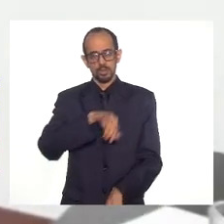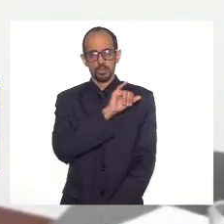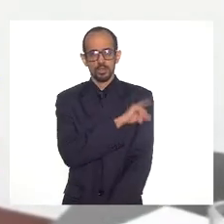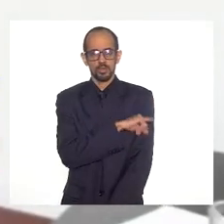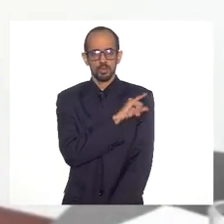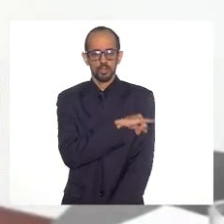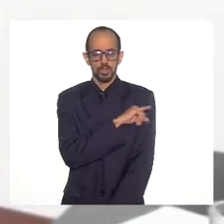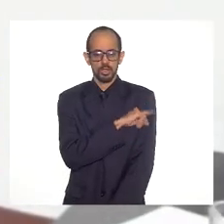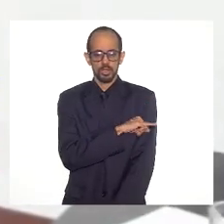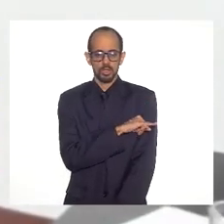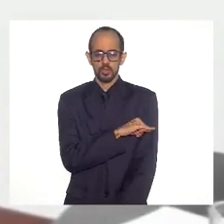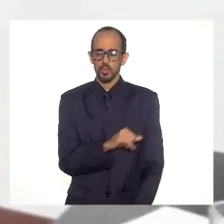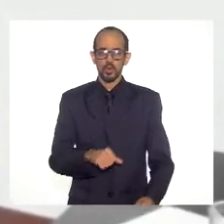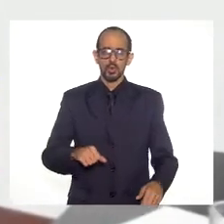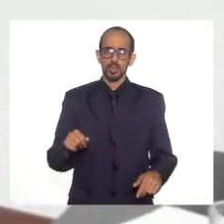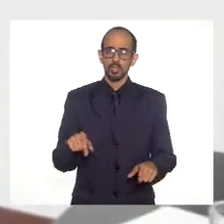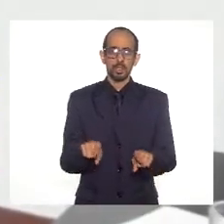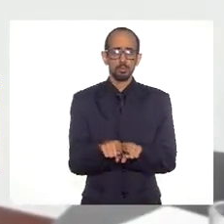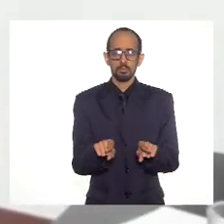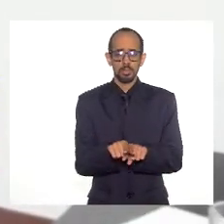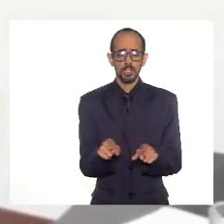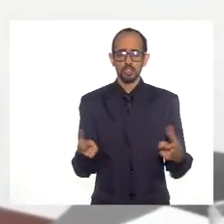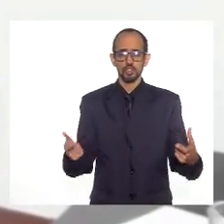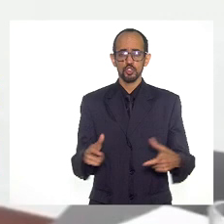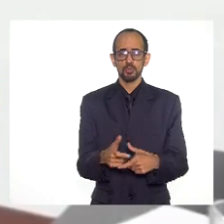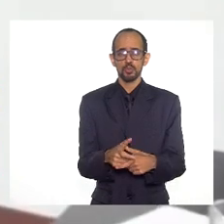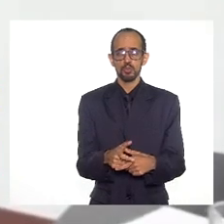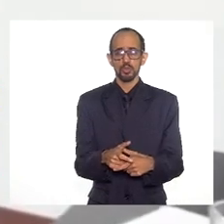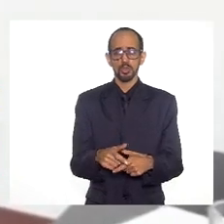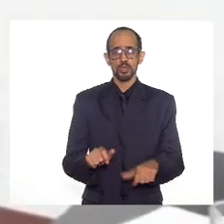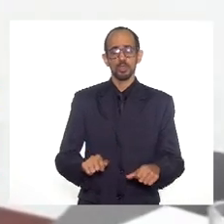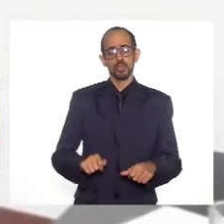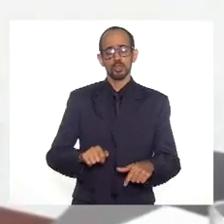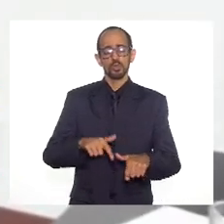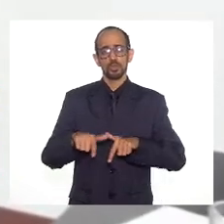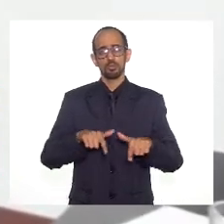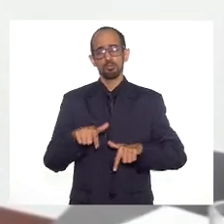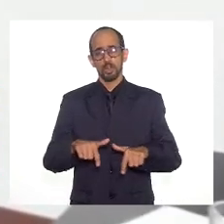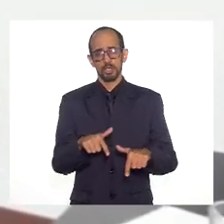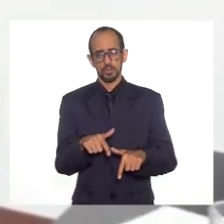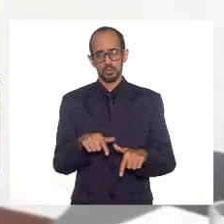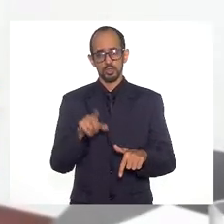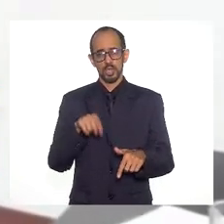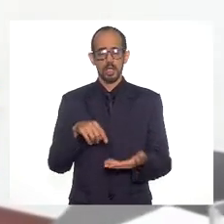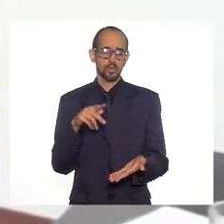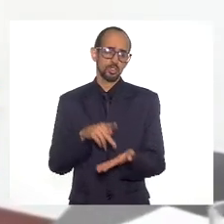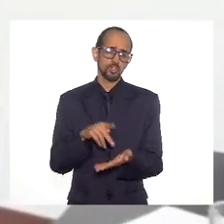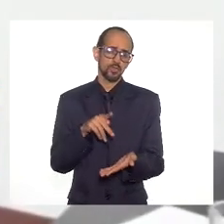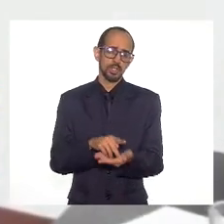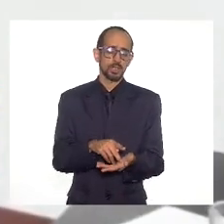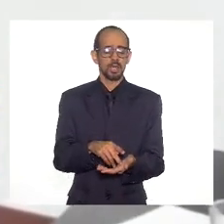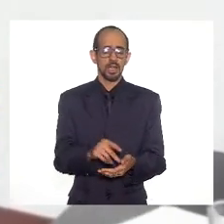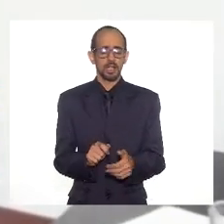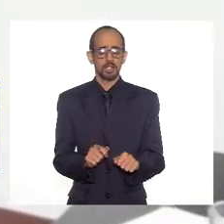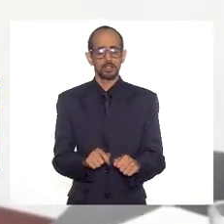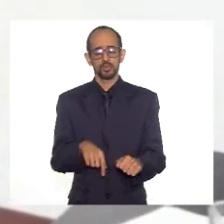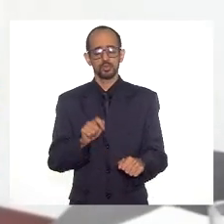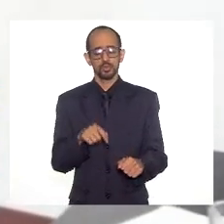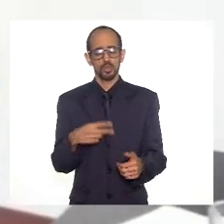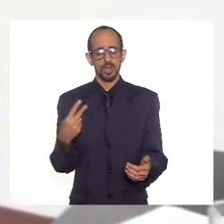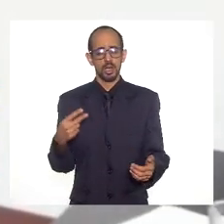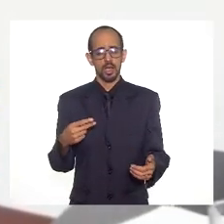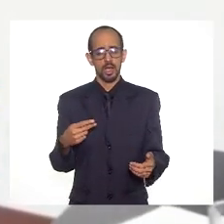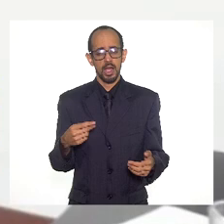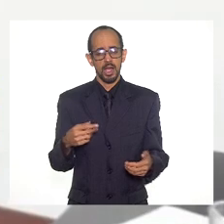acabando com empregos e acabando com a geração de riqueza, que é o que de fato, que é o mercado gerando riqueza, é o que de fato acaba